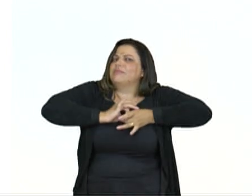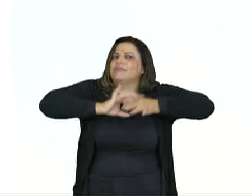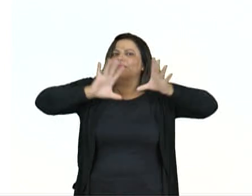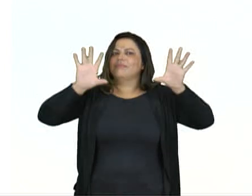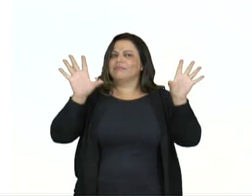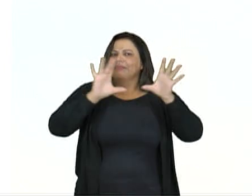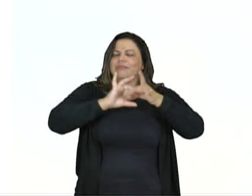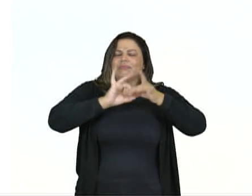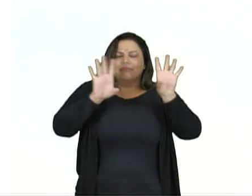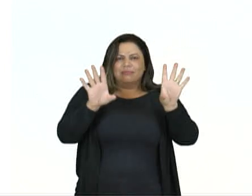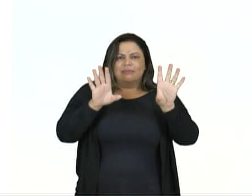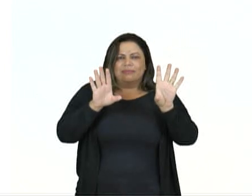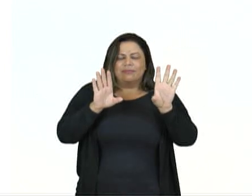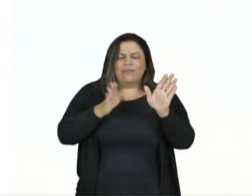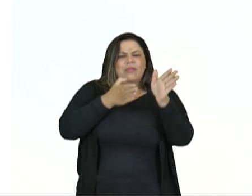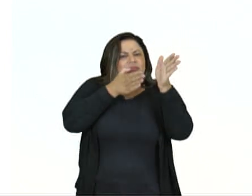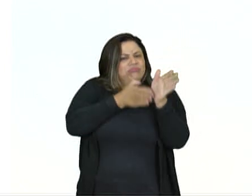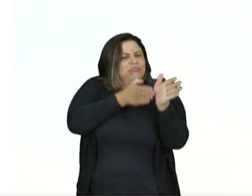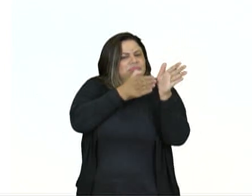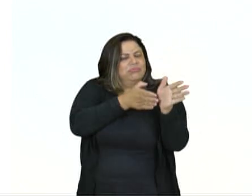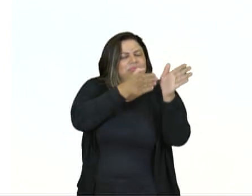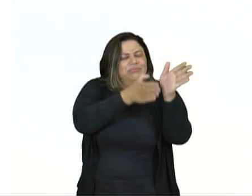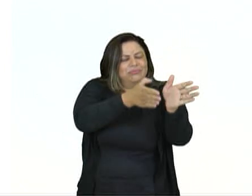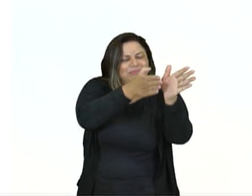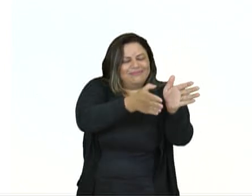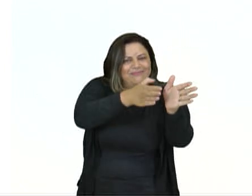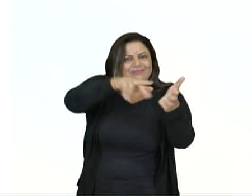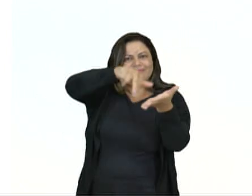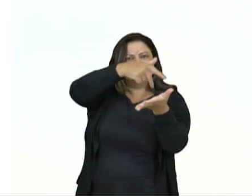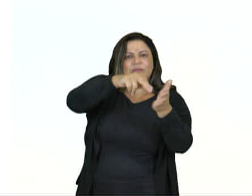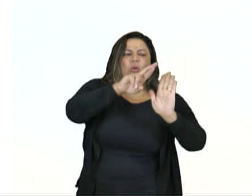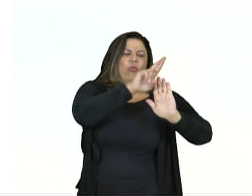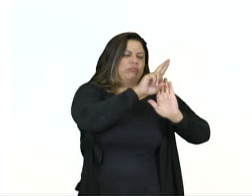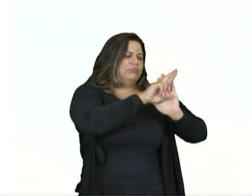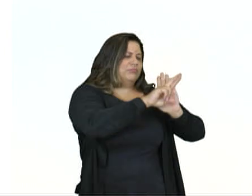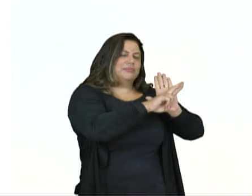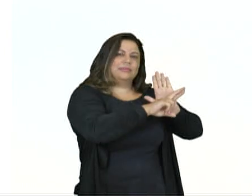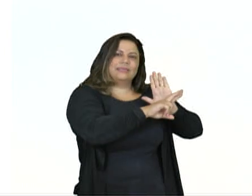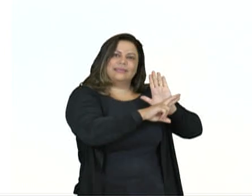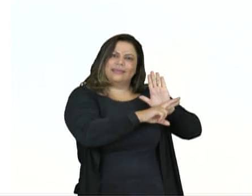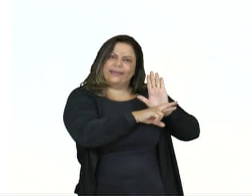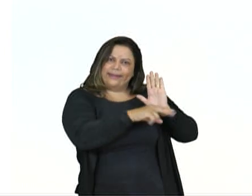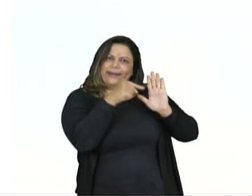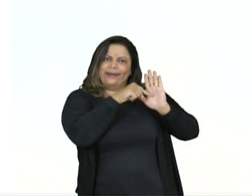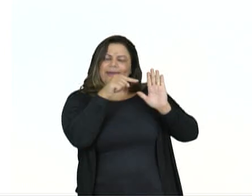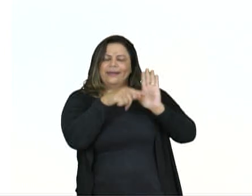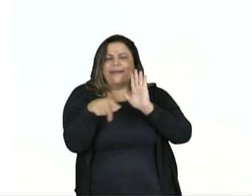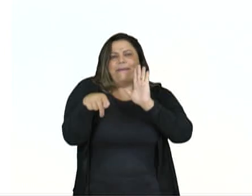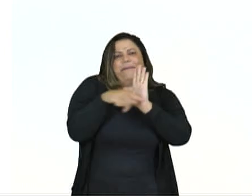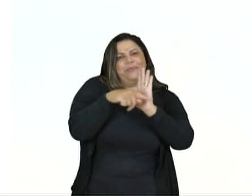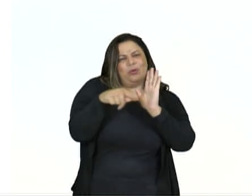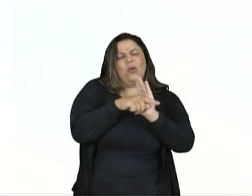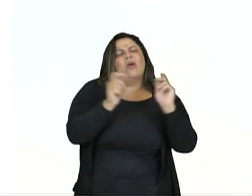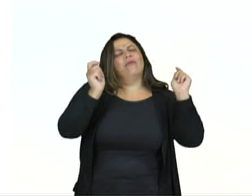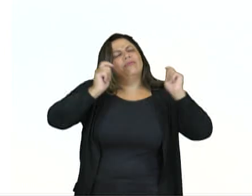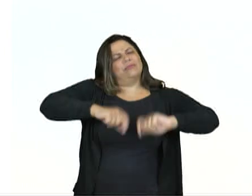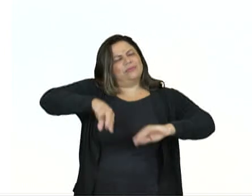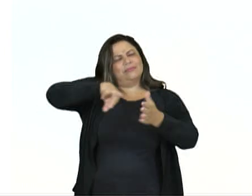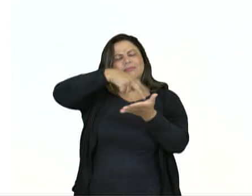sem seguir uma coreografia ou um roteiro específico que tenha sido